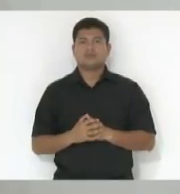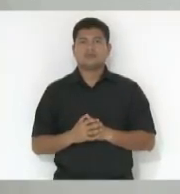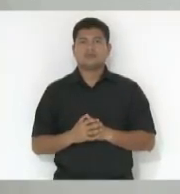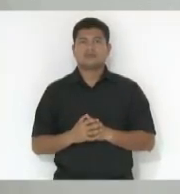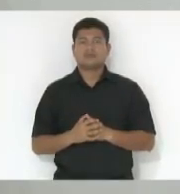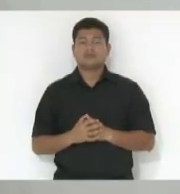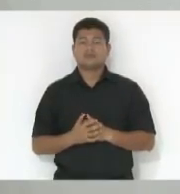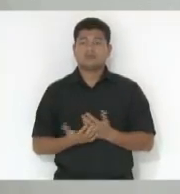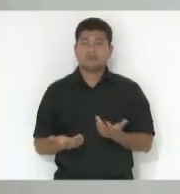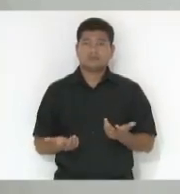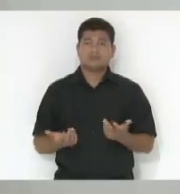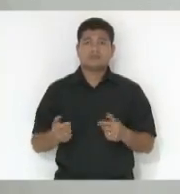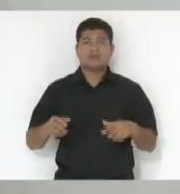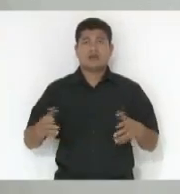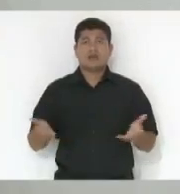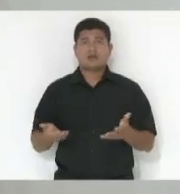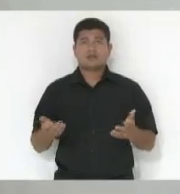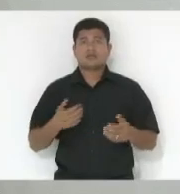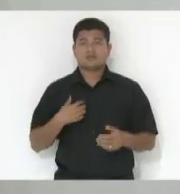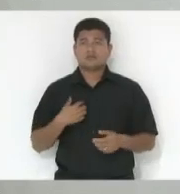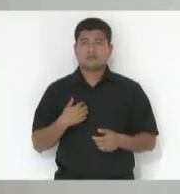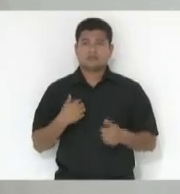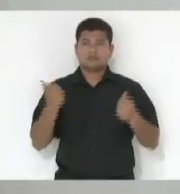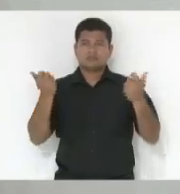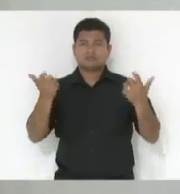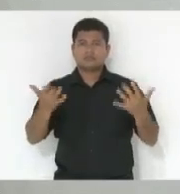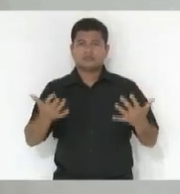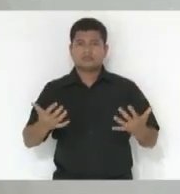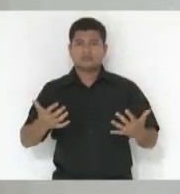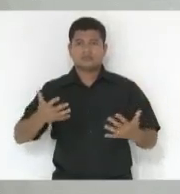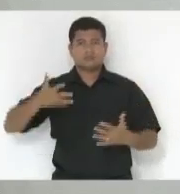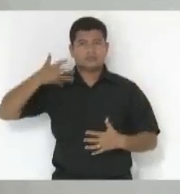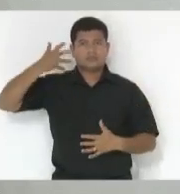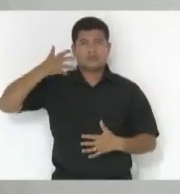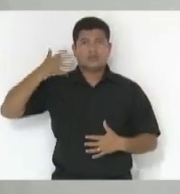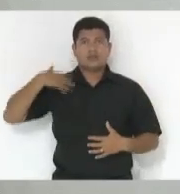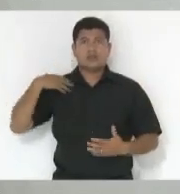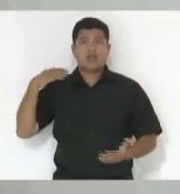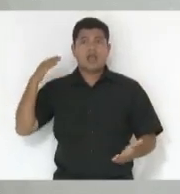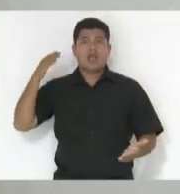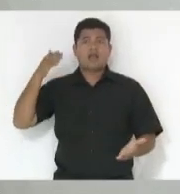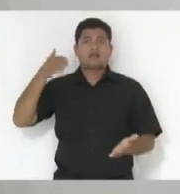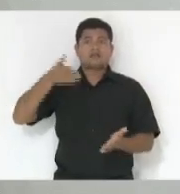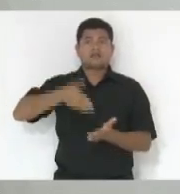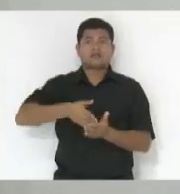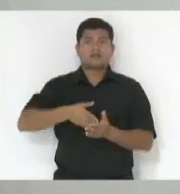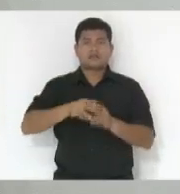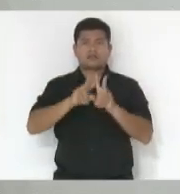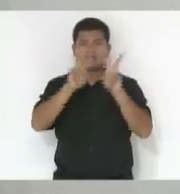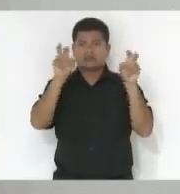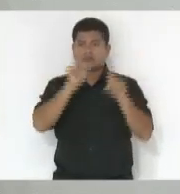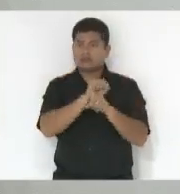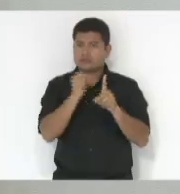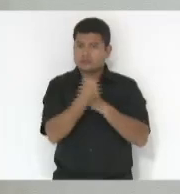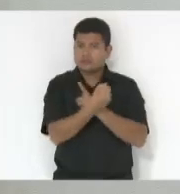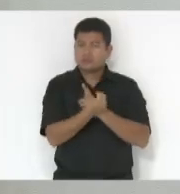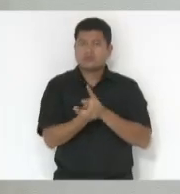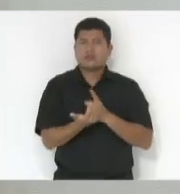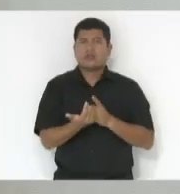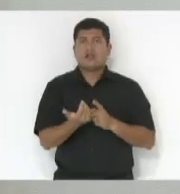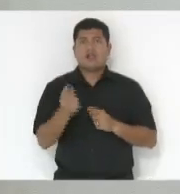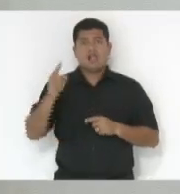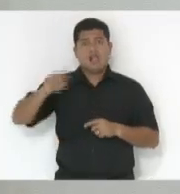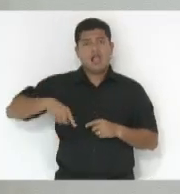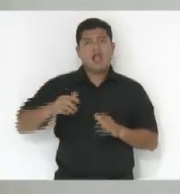Nesse caso, eu faço essa introdução para chegar a uma questão social, que é